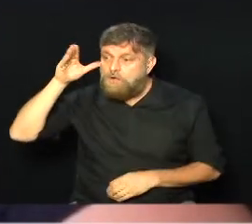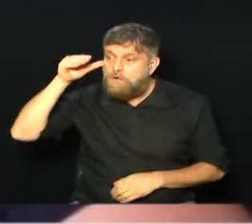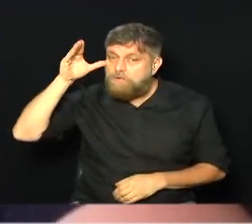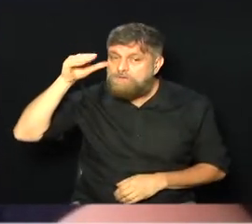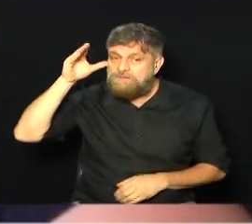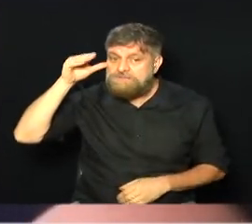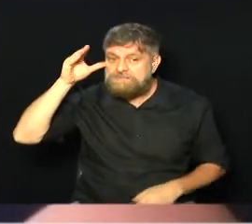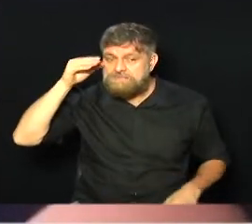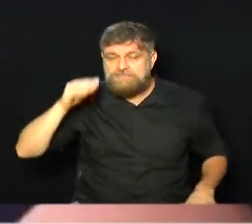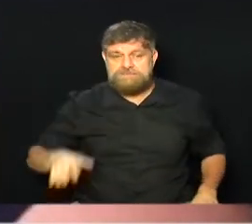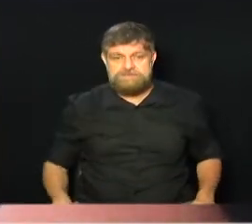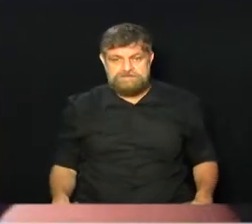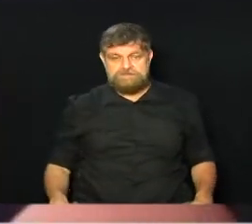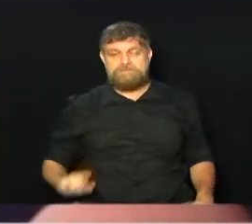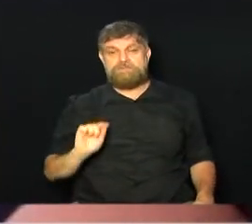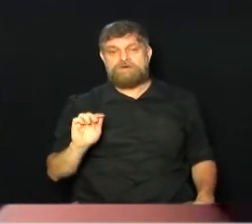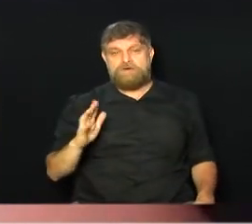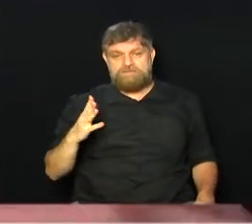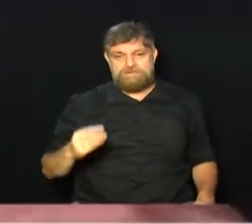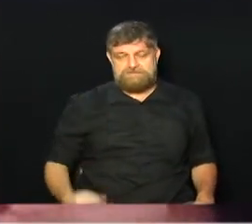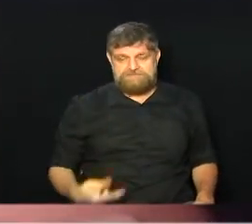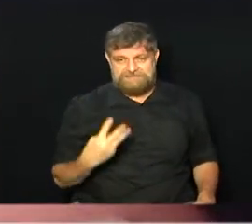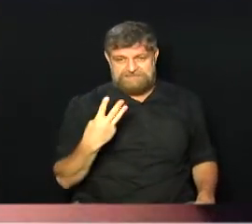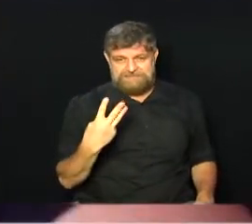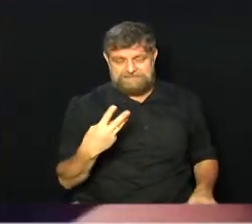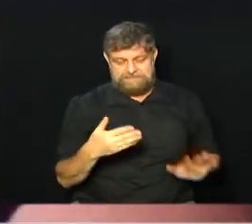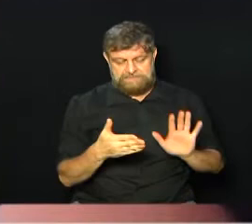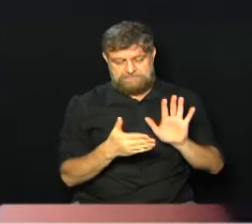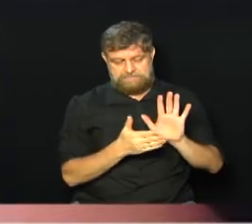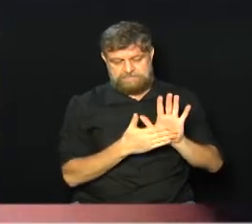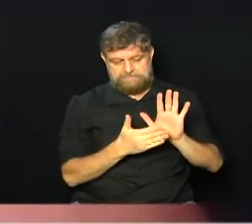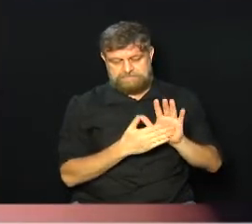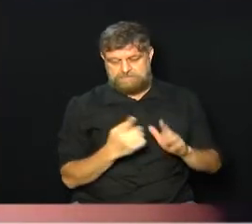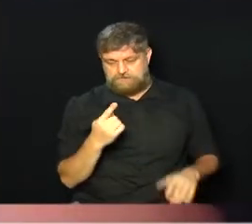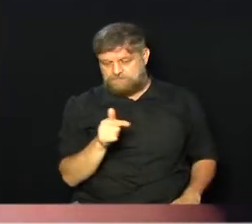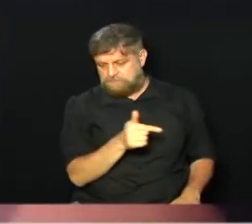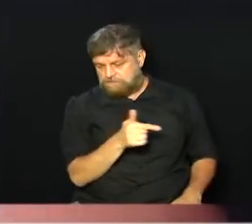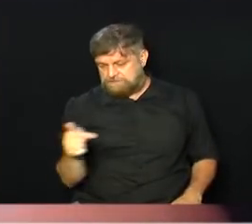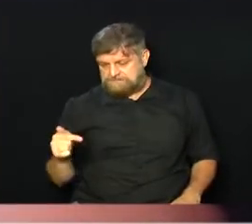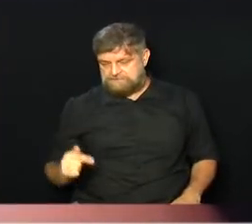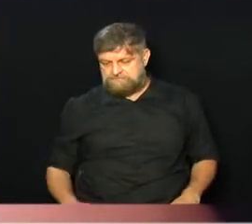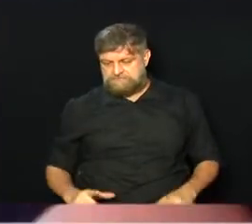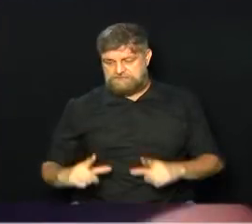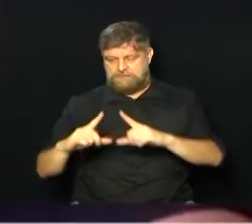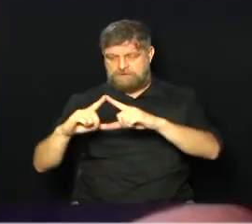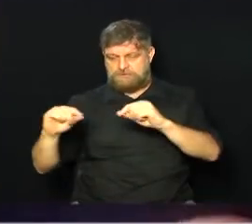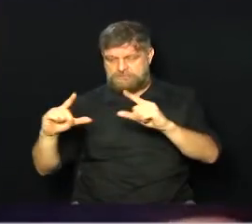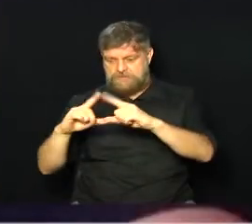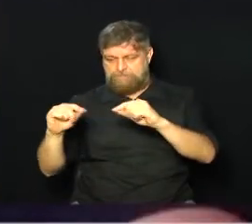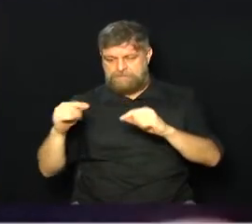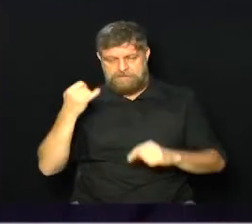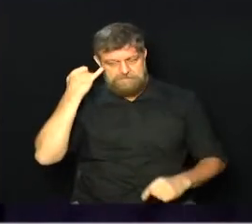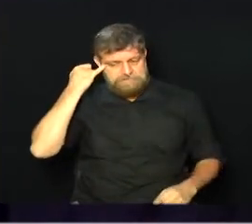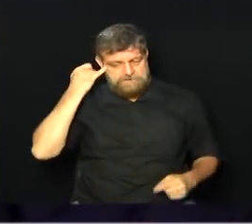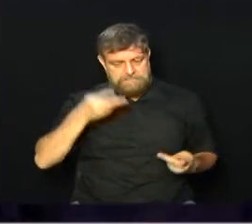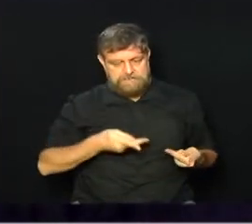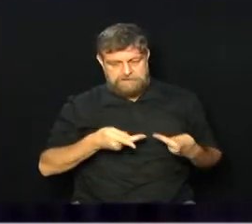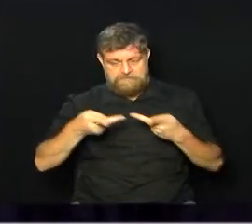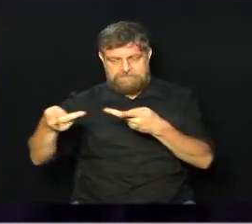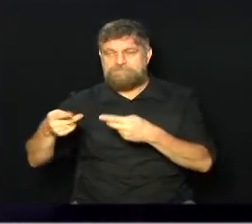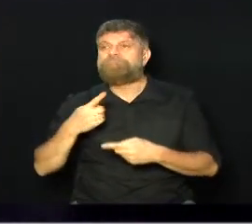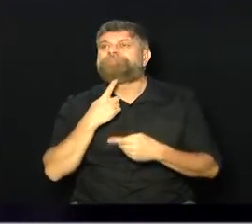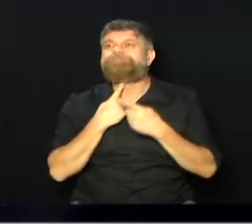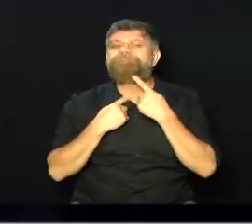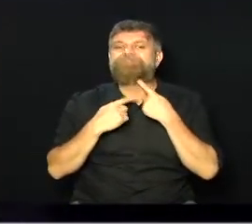também. Eu tive 3 propostas, assim, em uma semana. Tive uma do Japão, futebol japonês. Eu queria ir muito e o